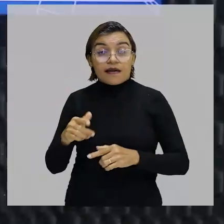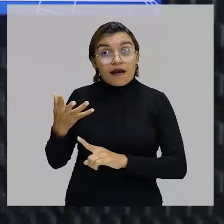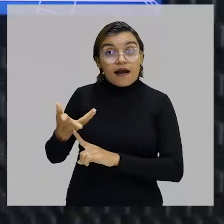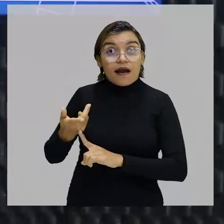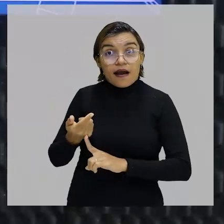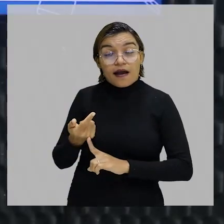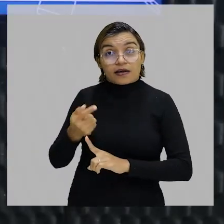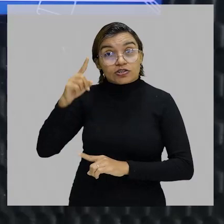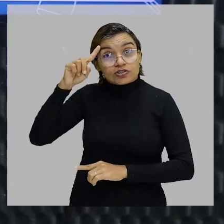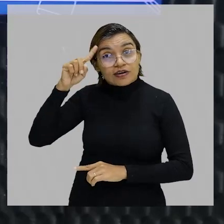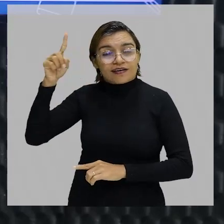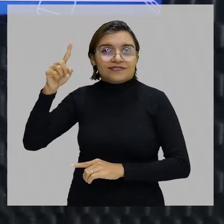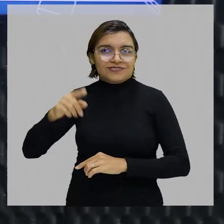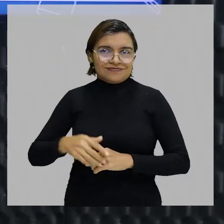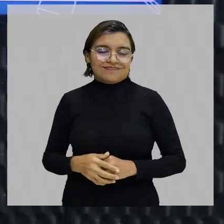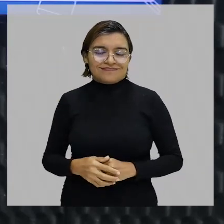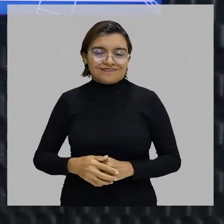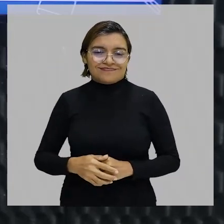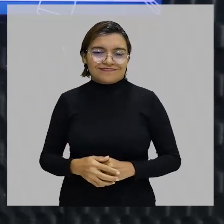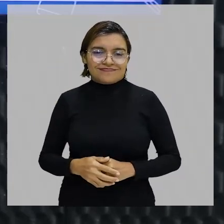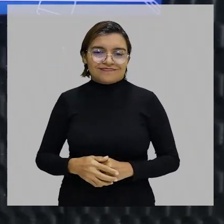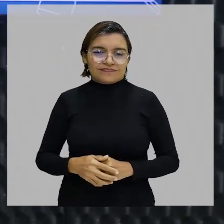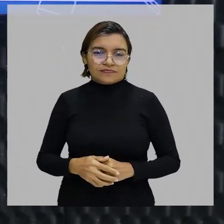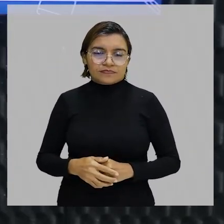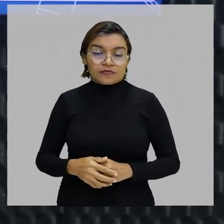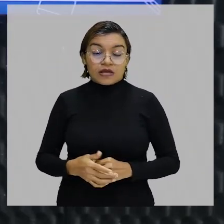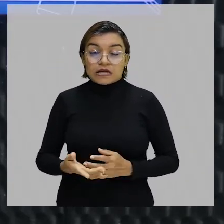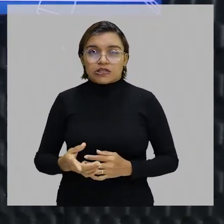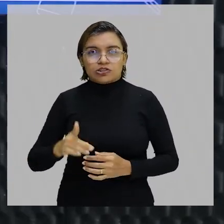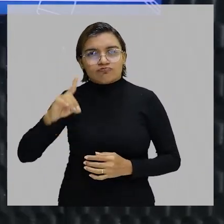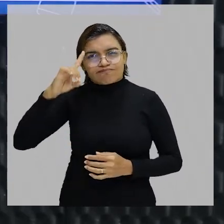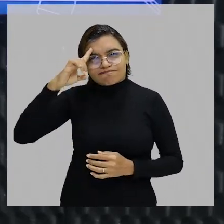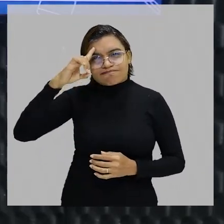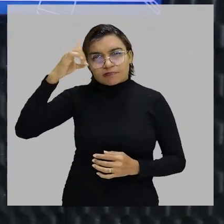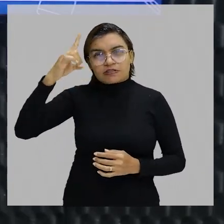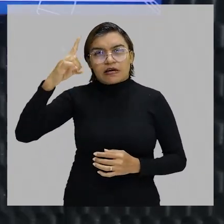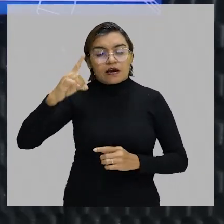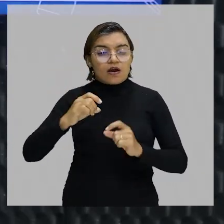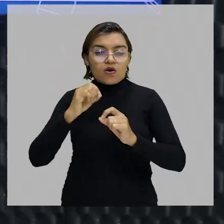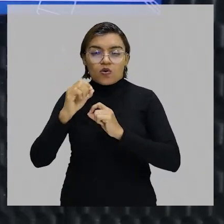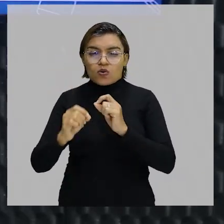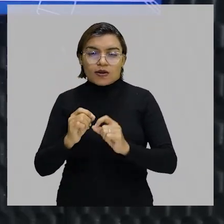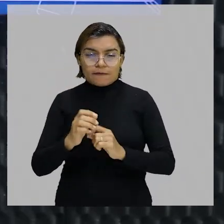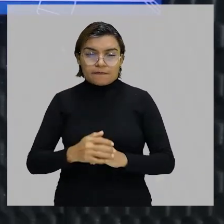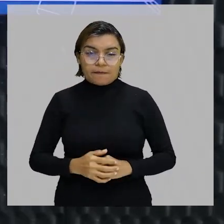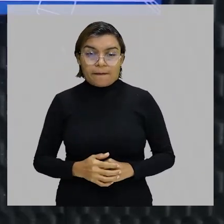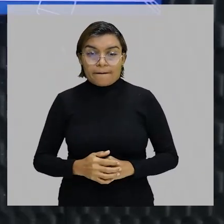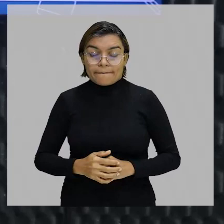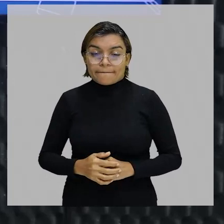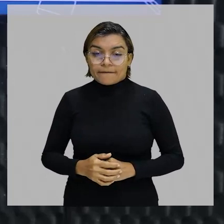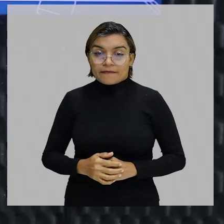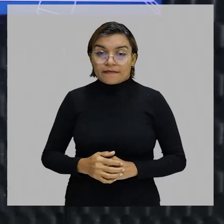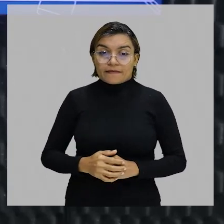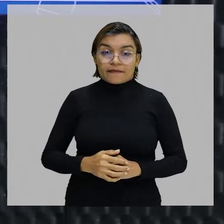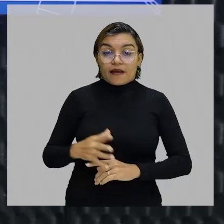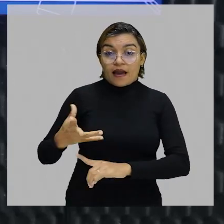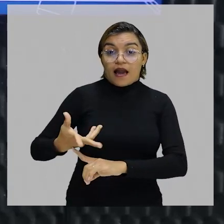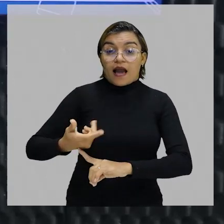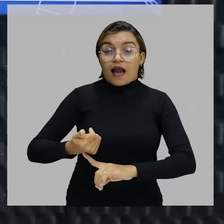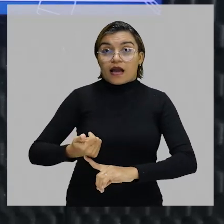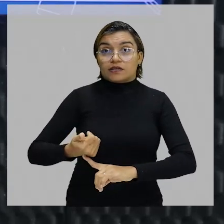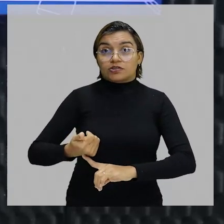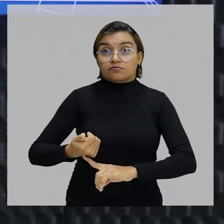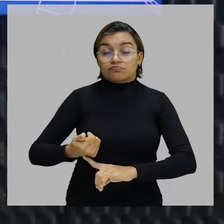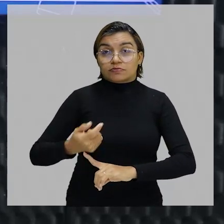Ou melhor, é a ideia da arte. Só mudando a nomenclatura, talvez fique fácil entender. Na arte conceitual,